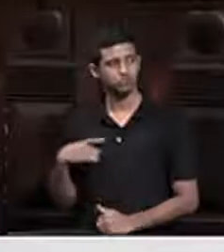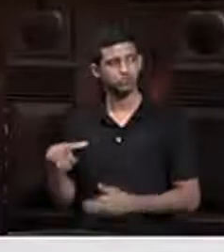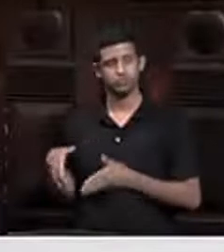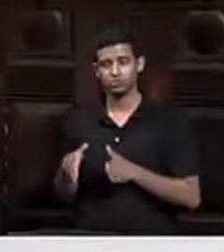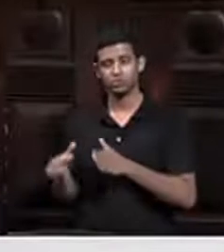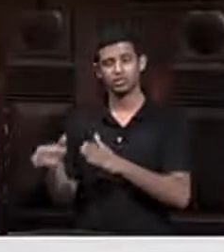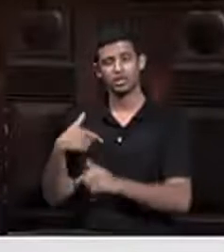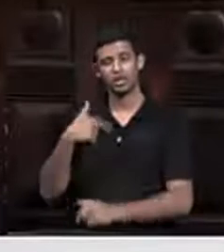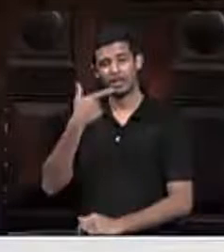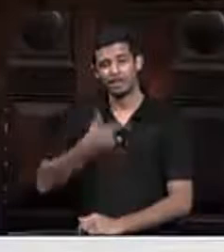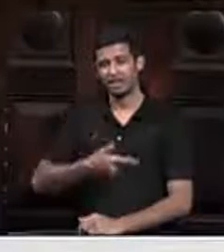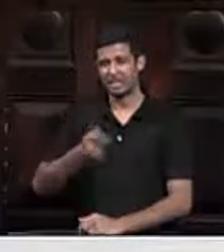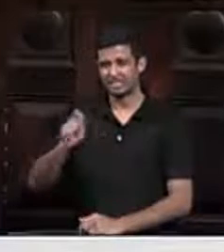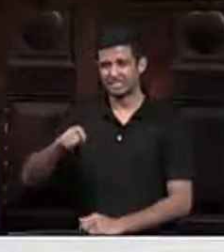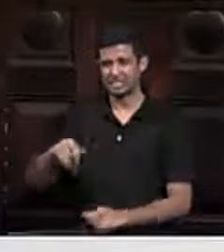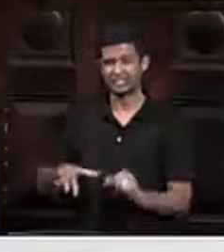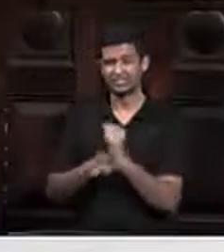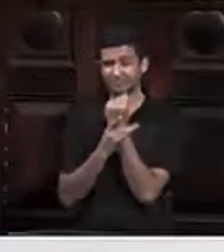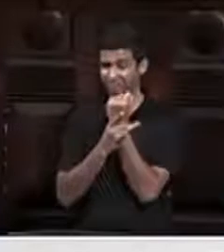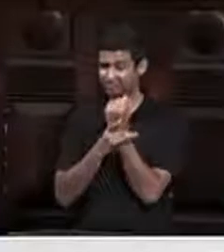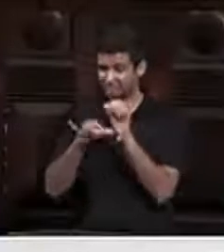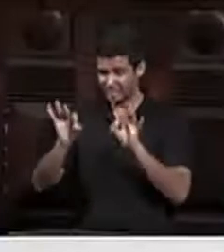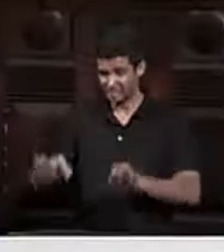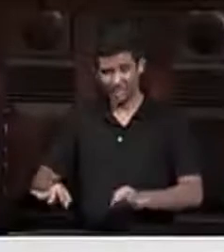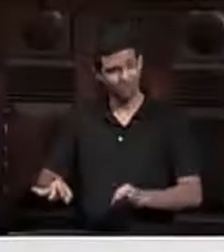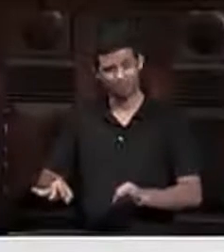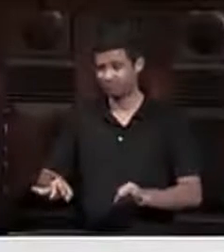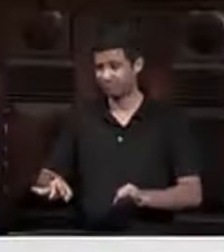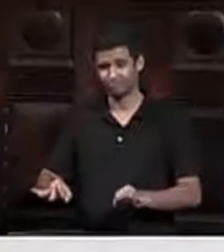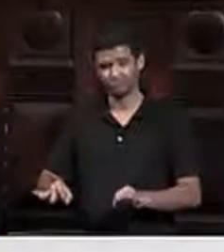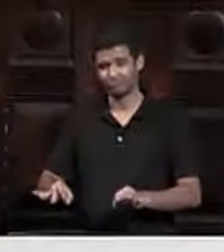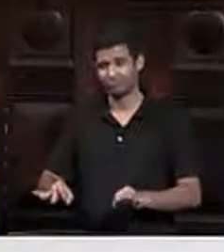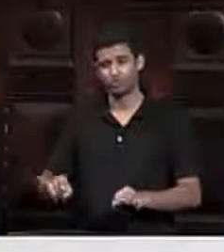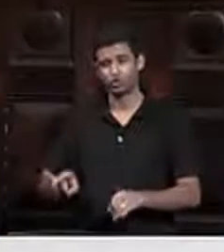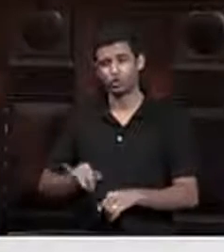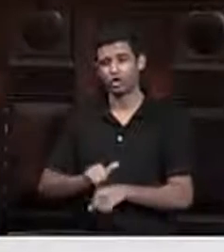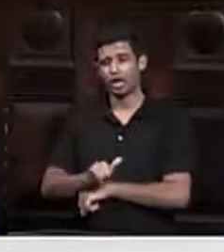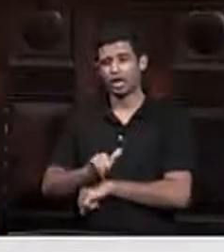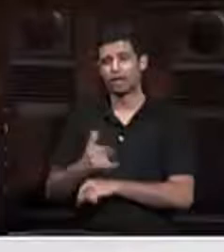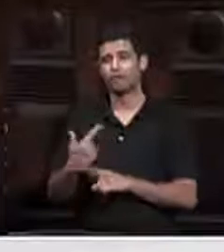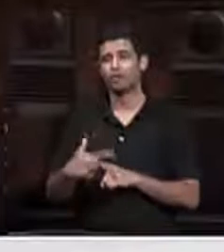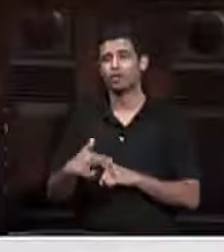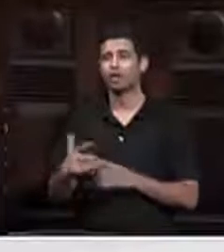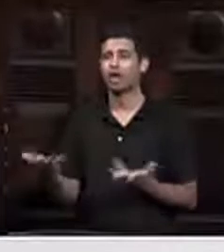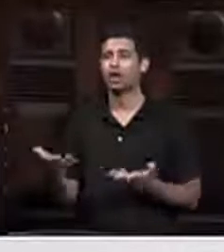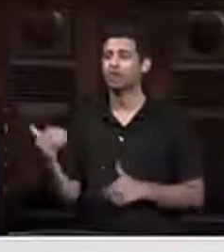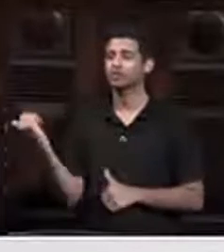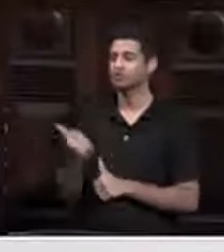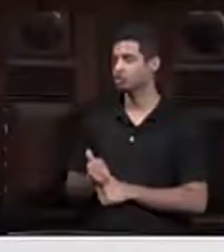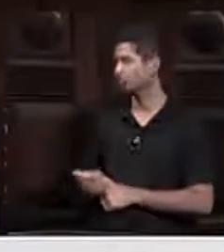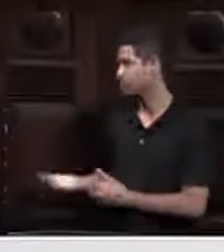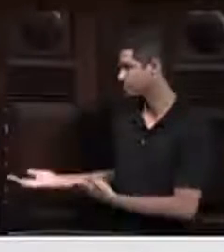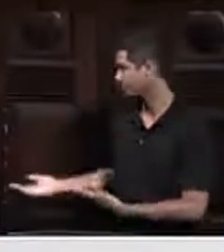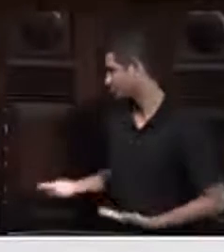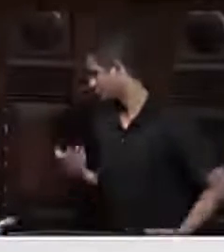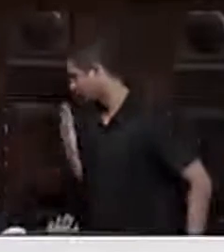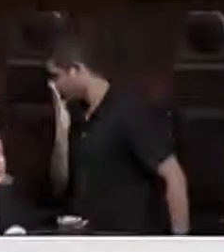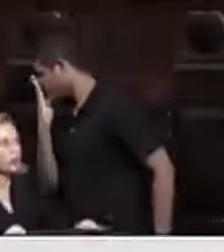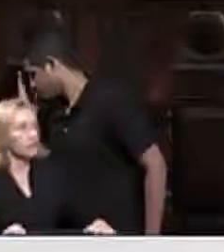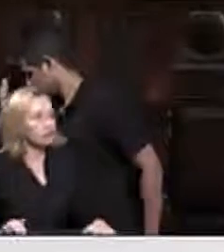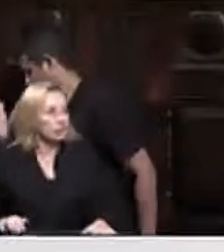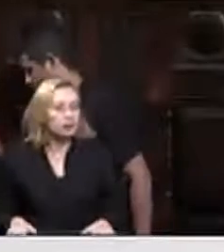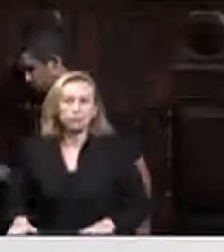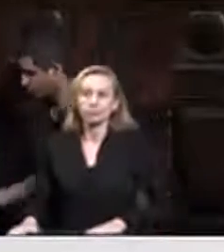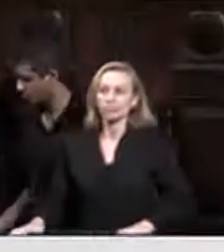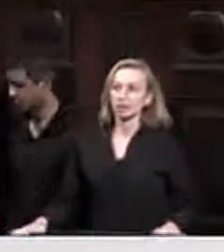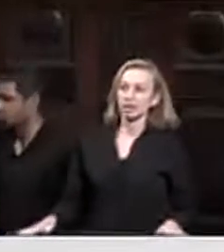isso vai produzir segurança é um ledo engano, porque até que esse tanque se desloque para atender uma ocorrência, nós